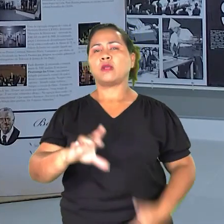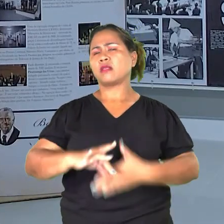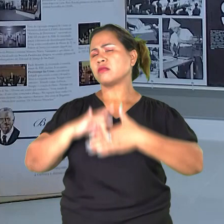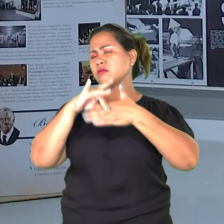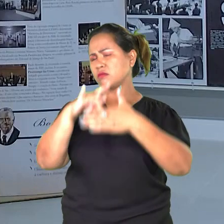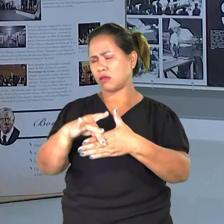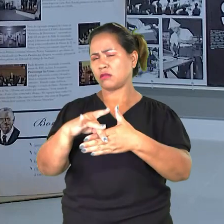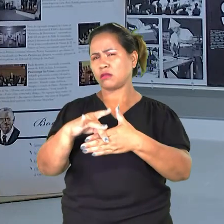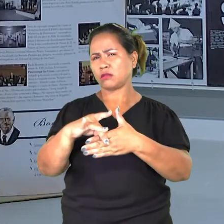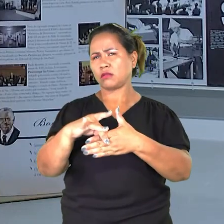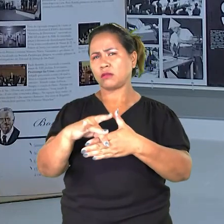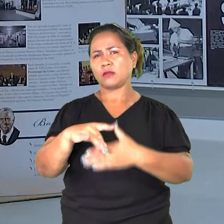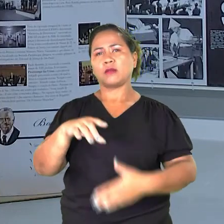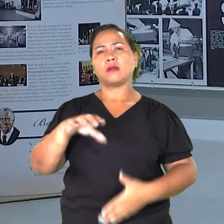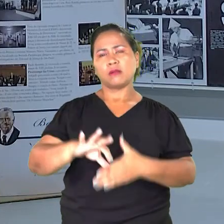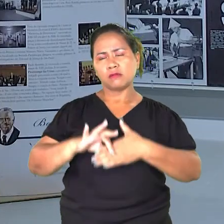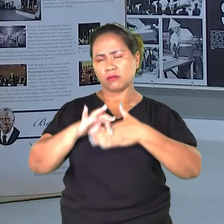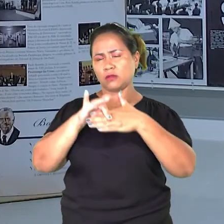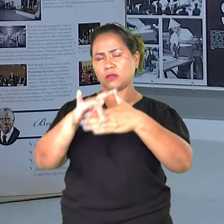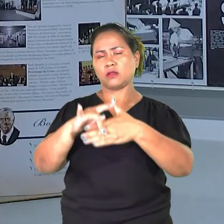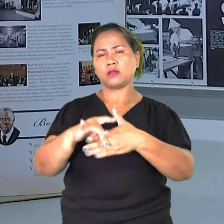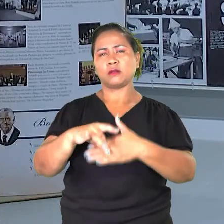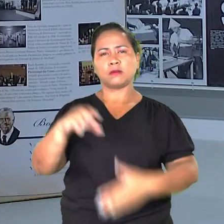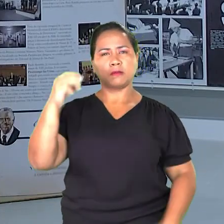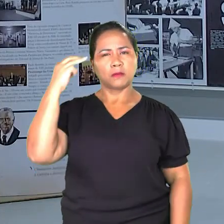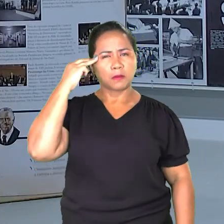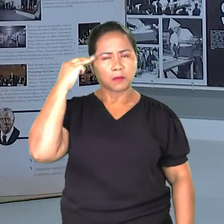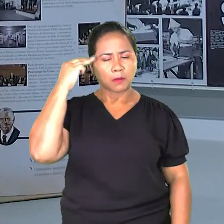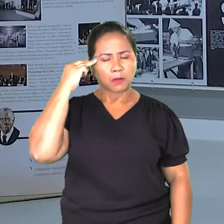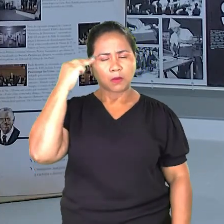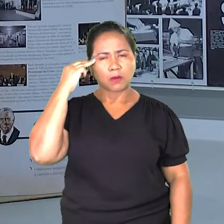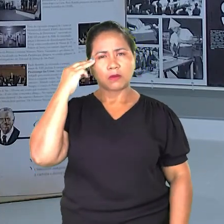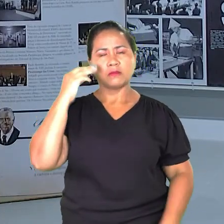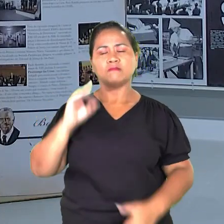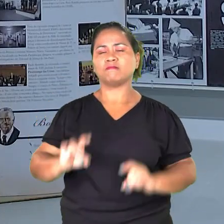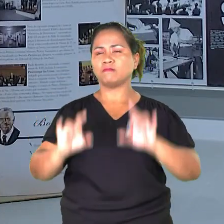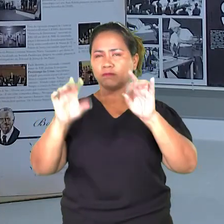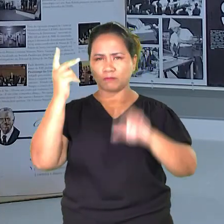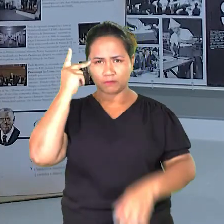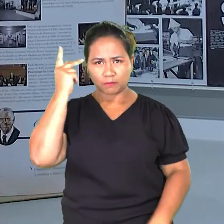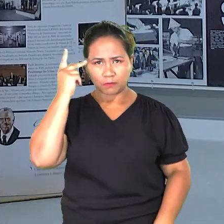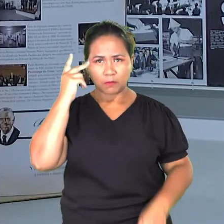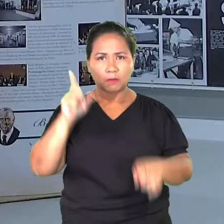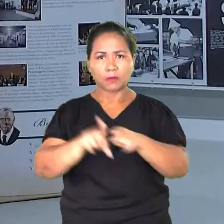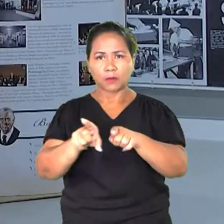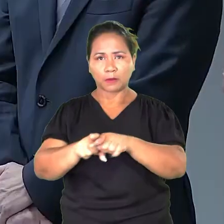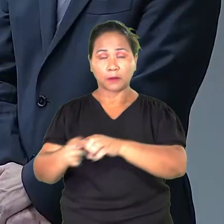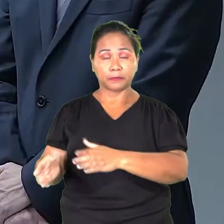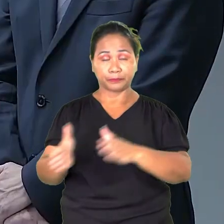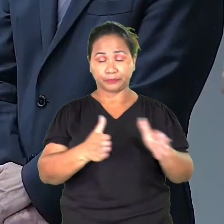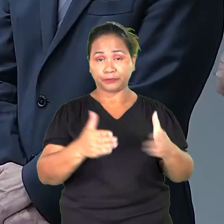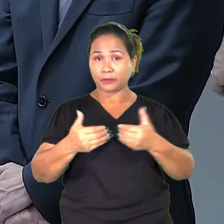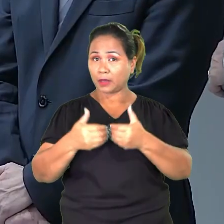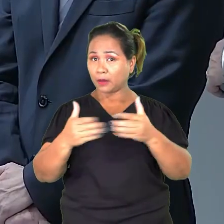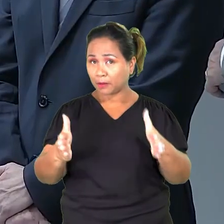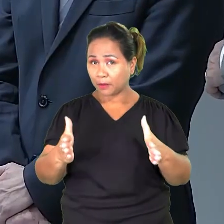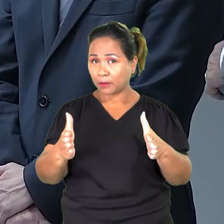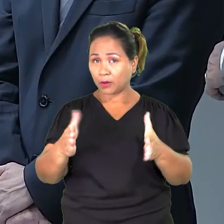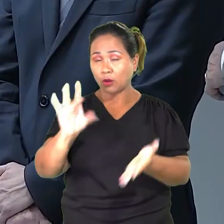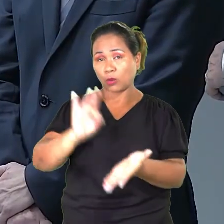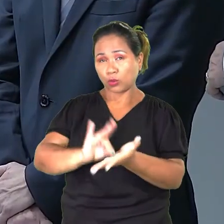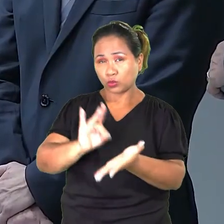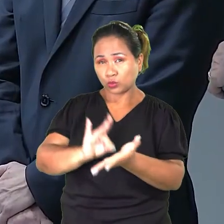Centro de Memória Eleitoral, o Sr. José D'Amico Bauab. E para iniciarmos oficialmente a